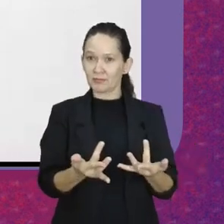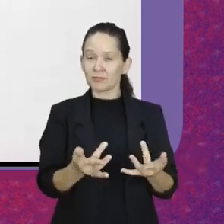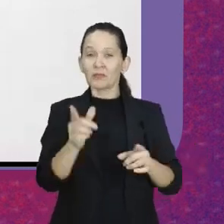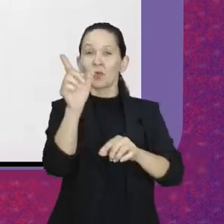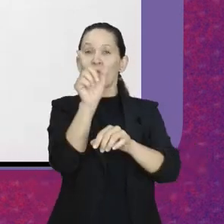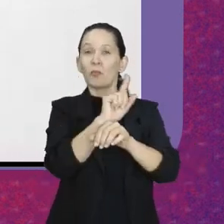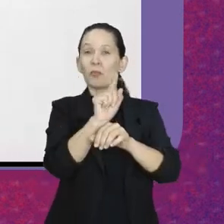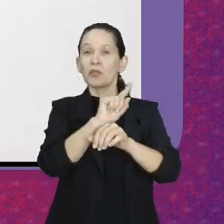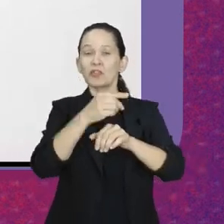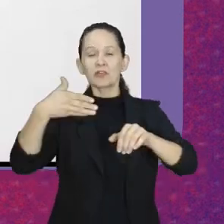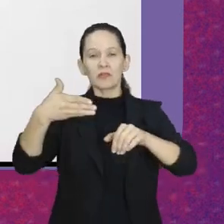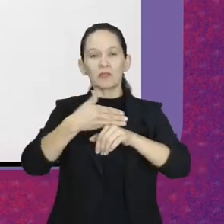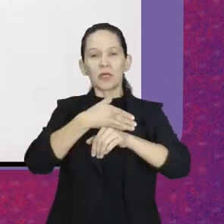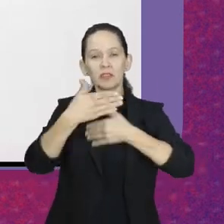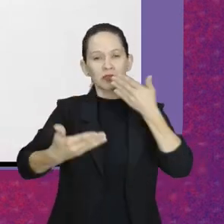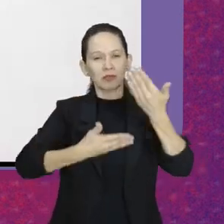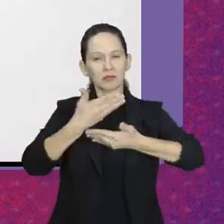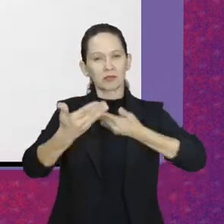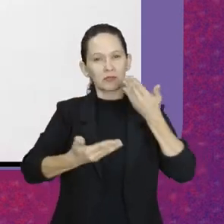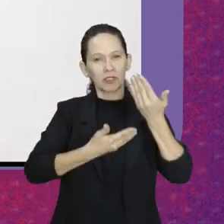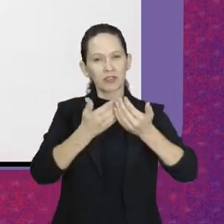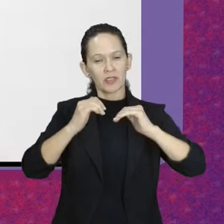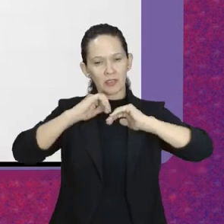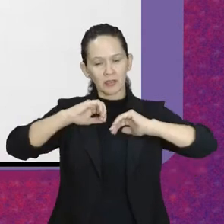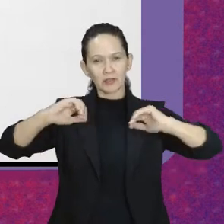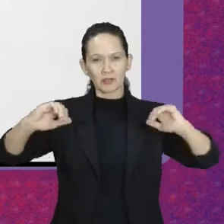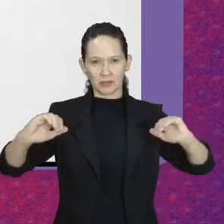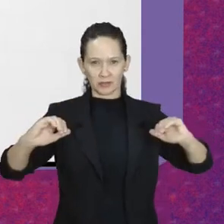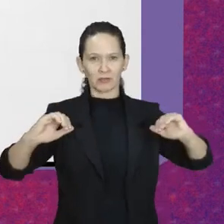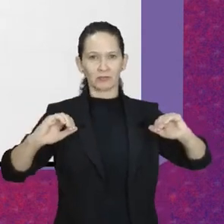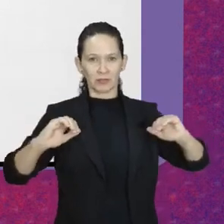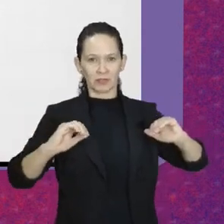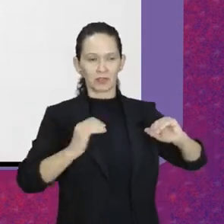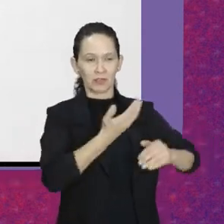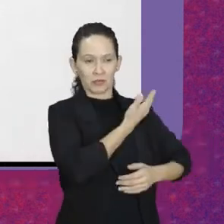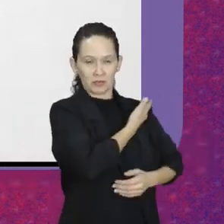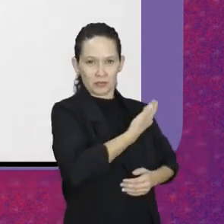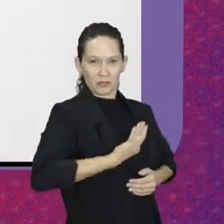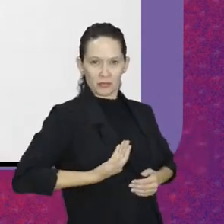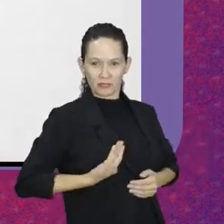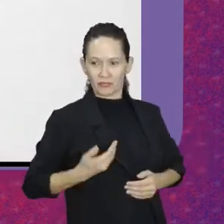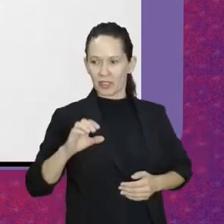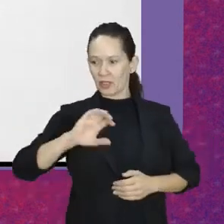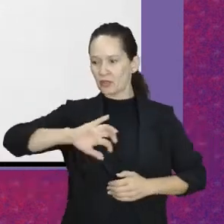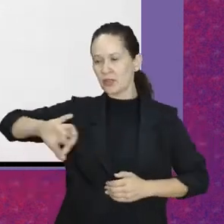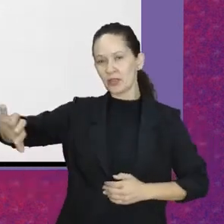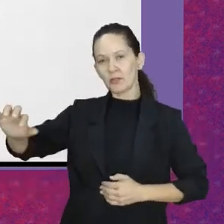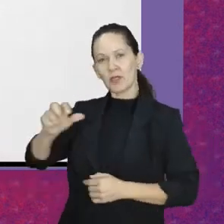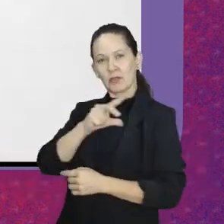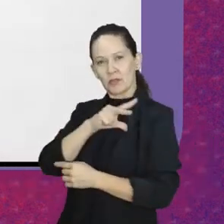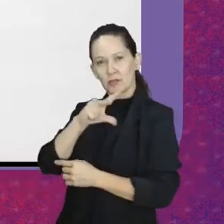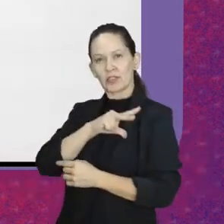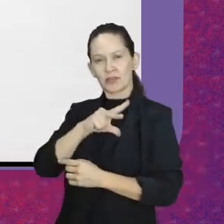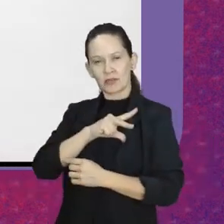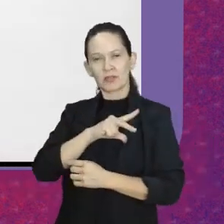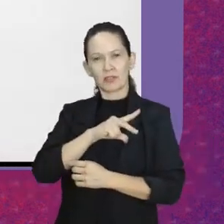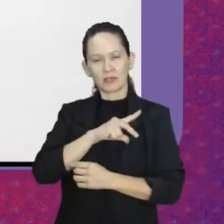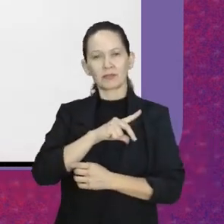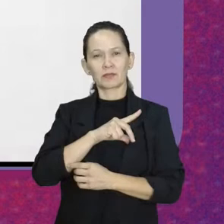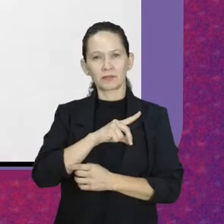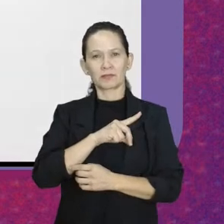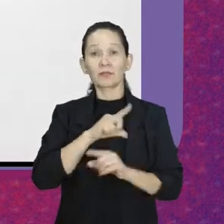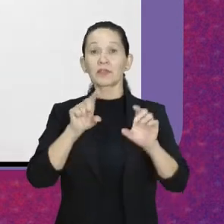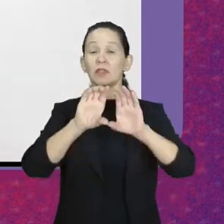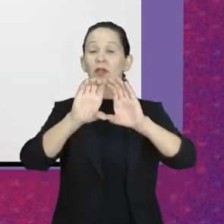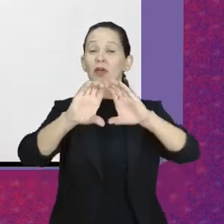compartilhadas, essa divisão Estado, mercado e comunidade,